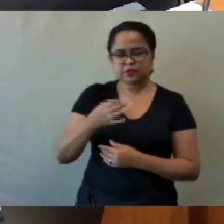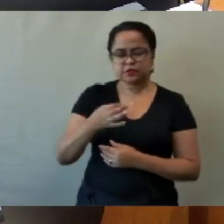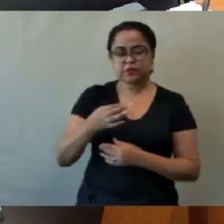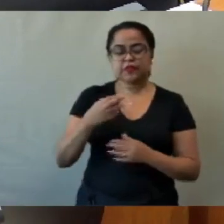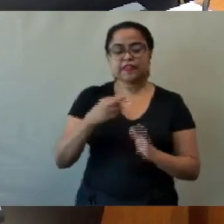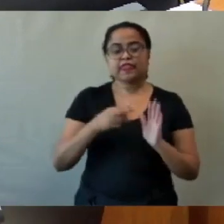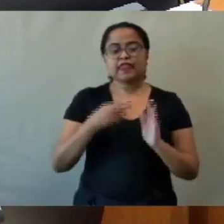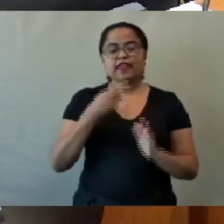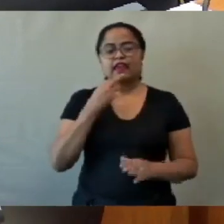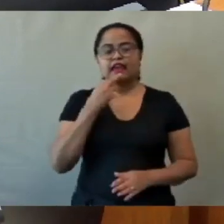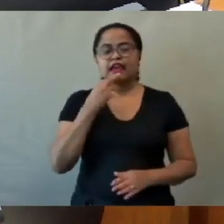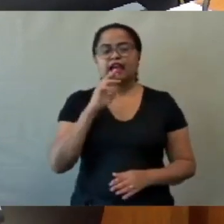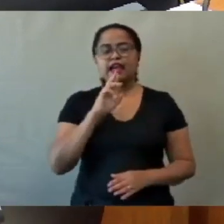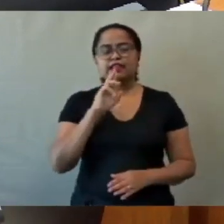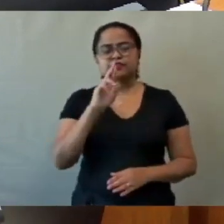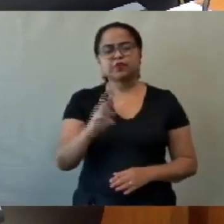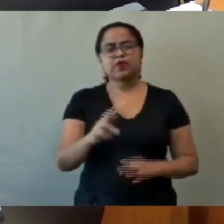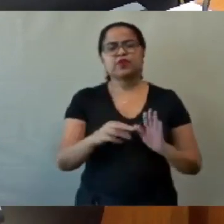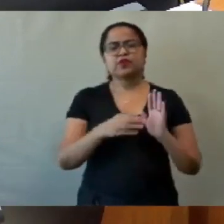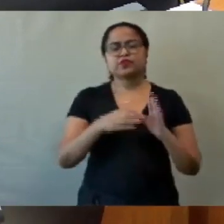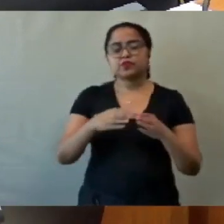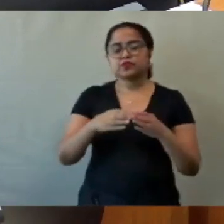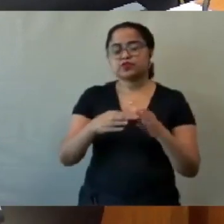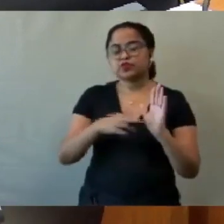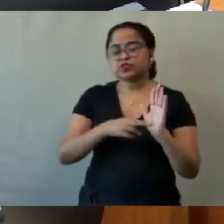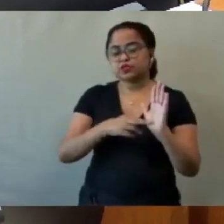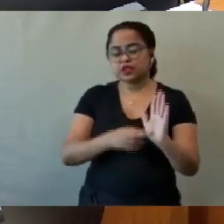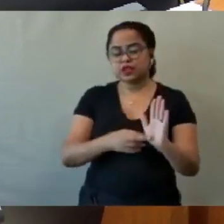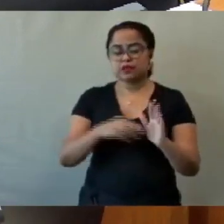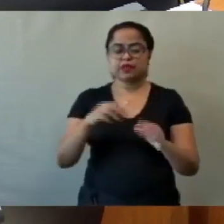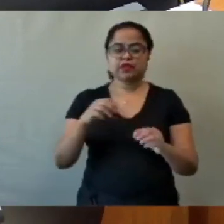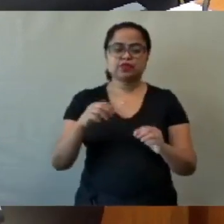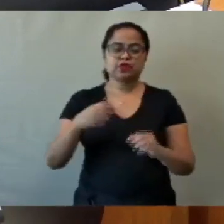e indicações da comissão. Requerimento de comissão